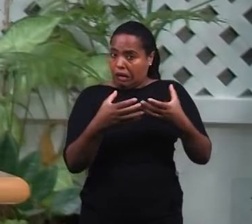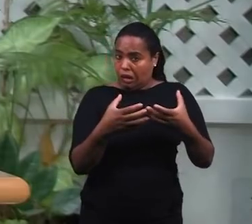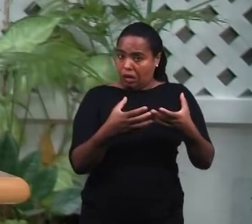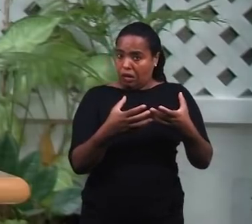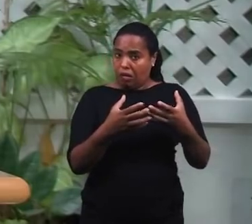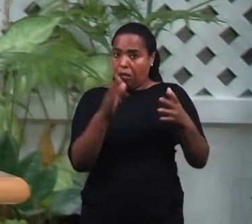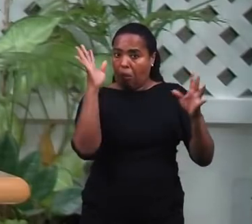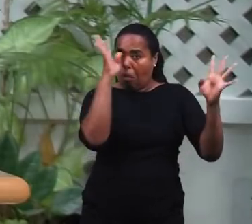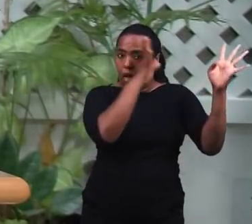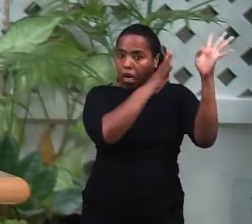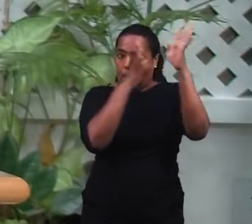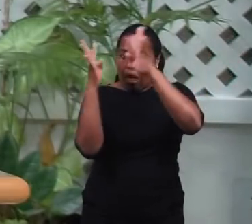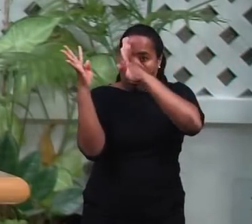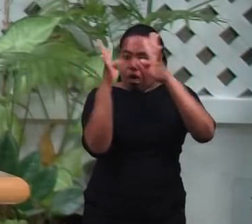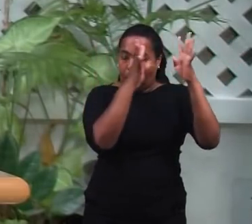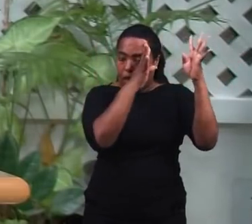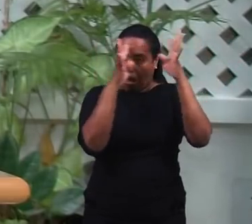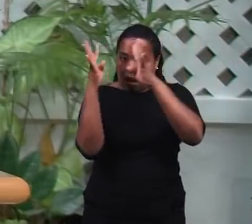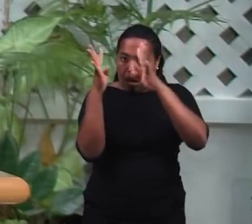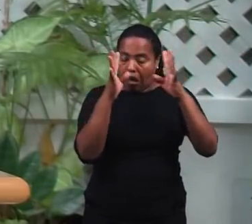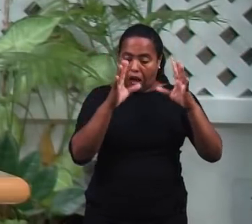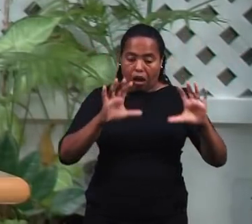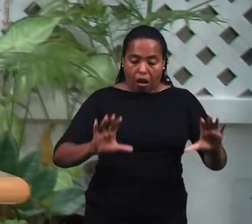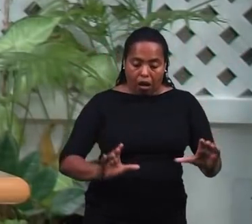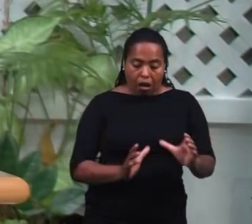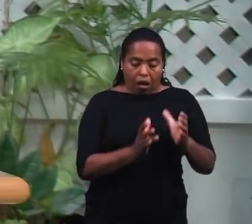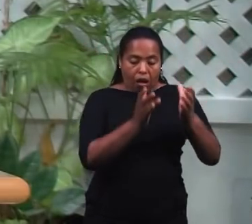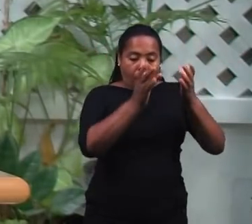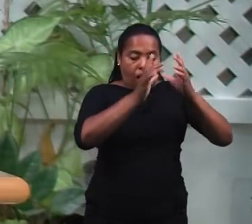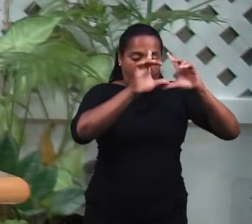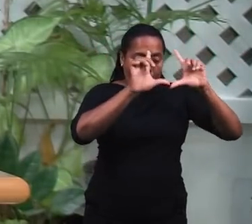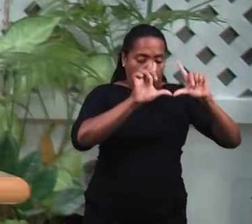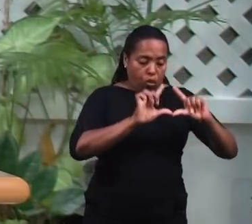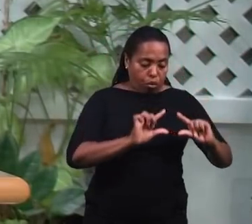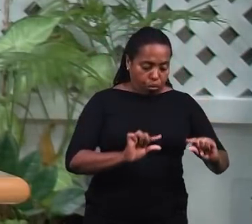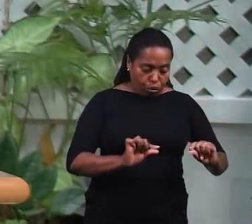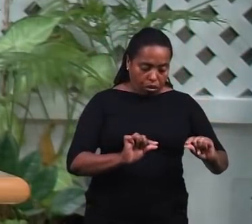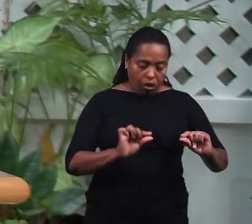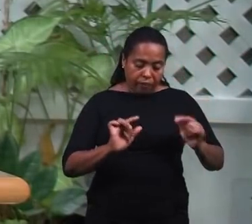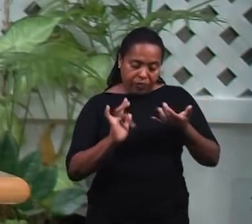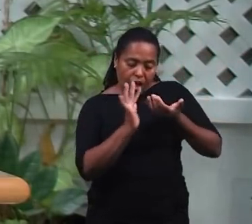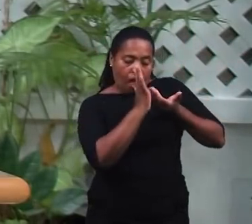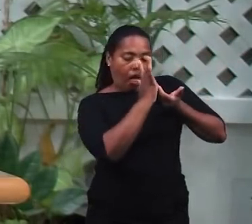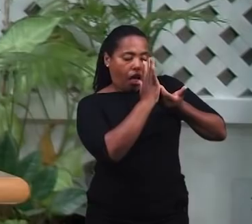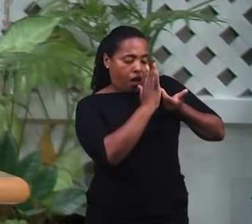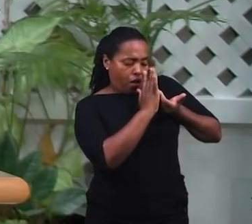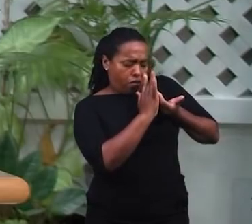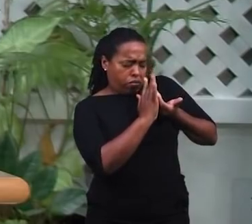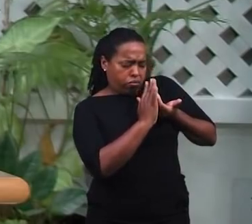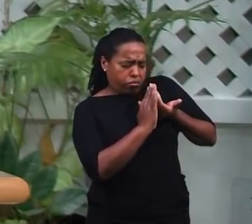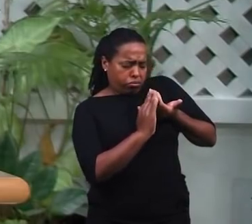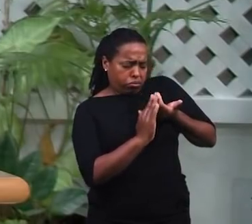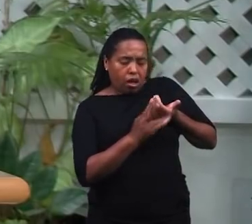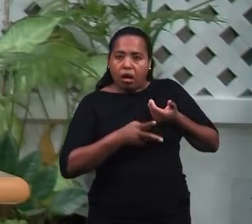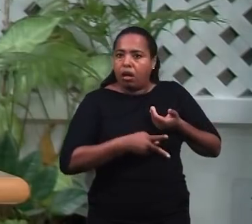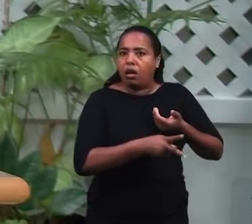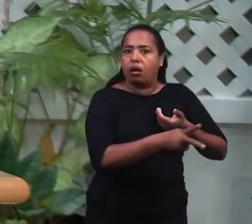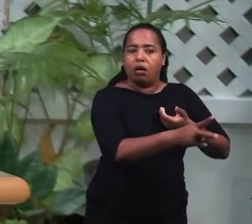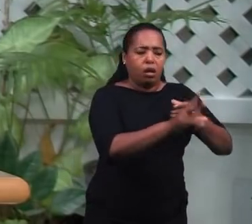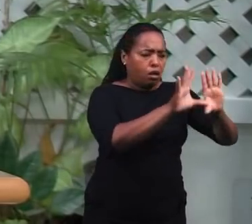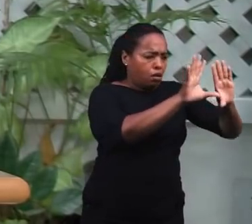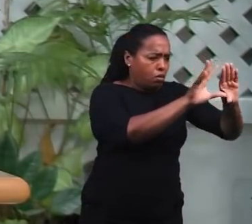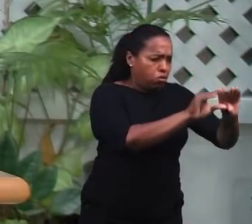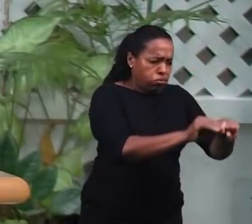seus cântaros vazios, suas lâmpadas vazias, esses vão continuar nas trevas.